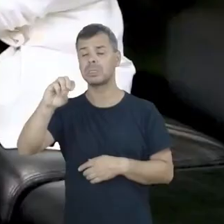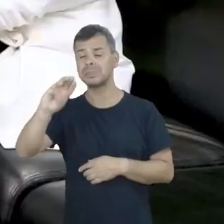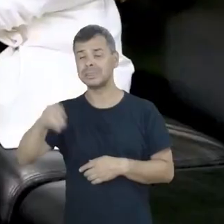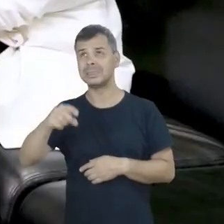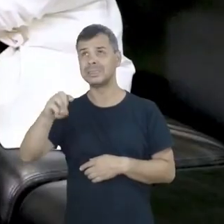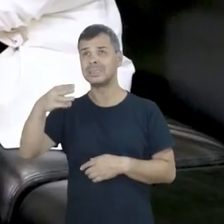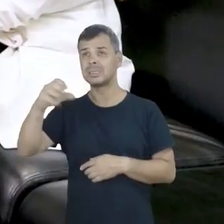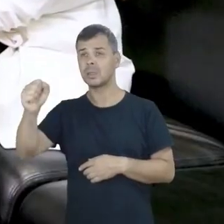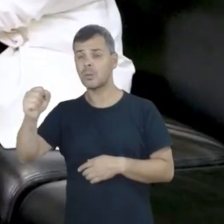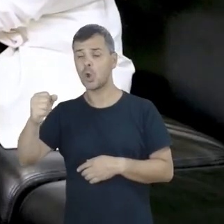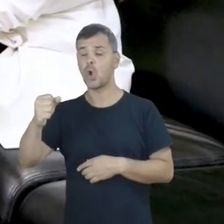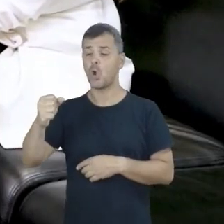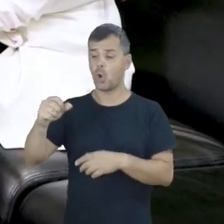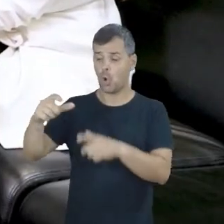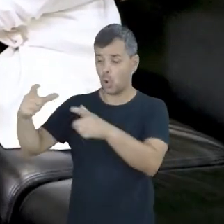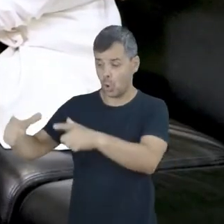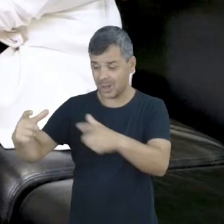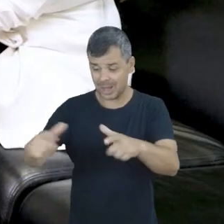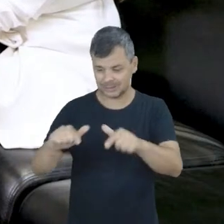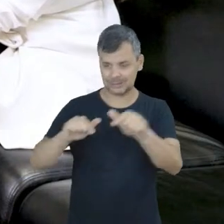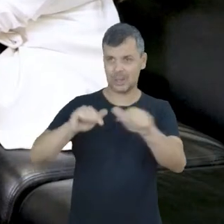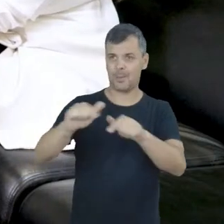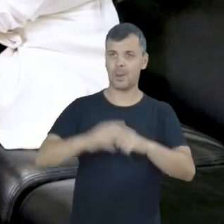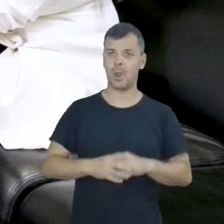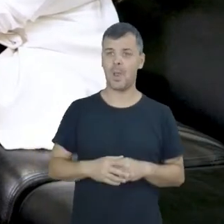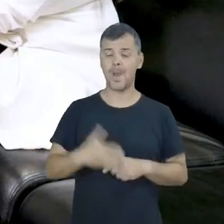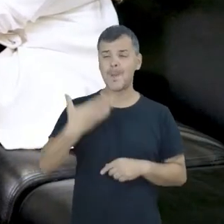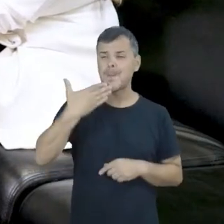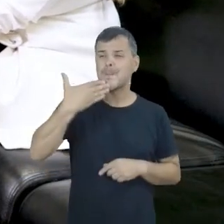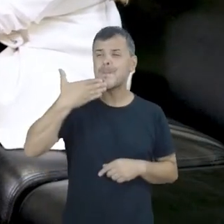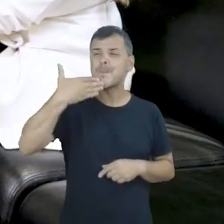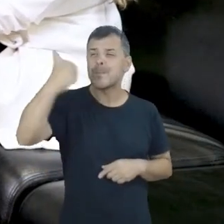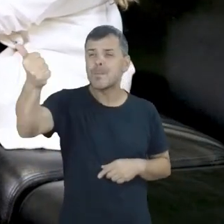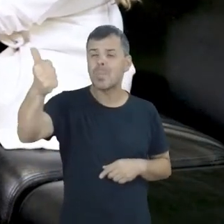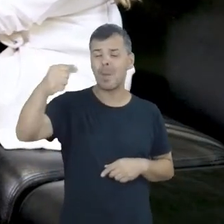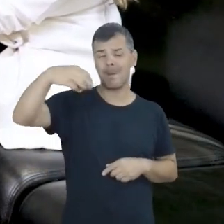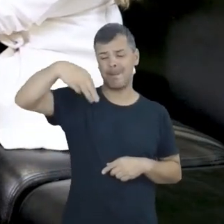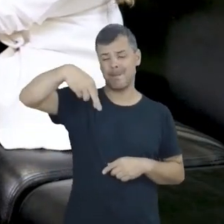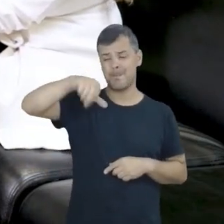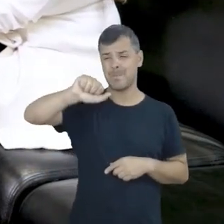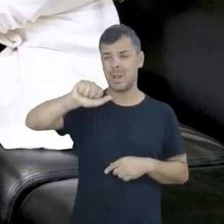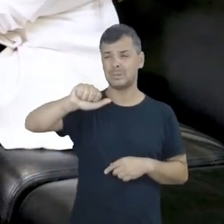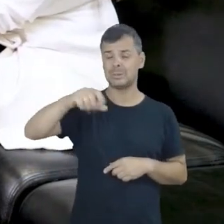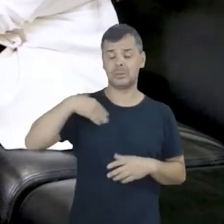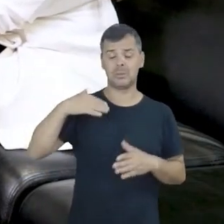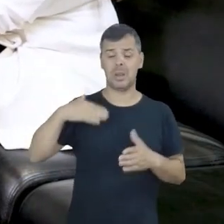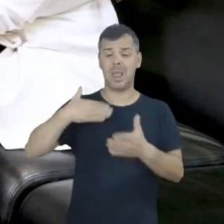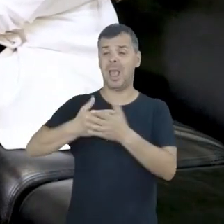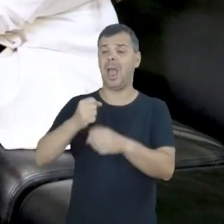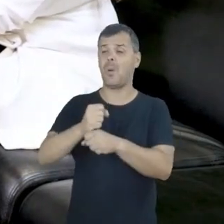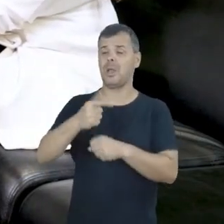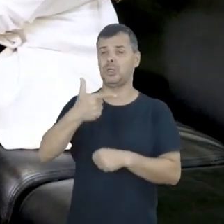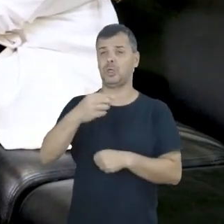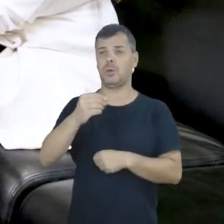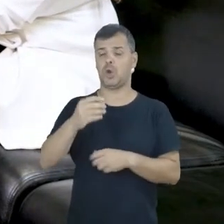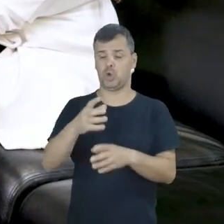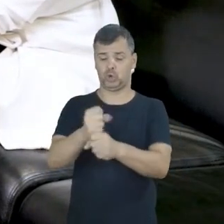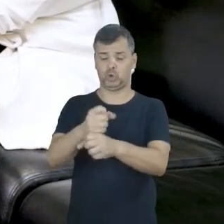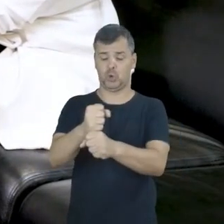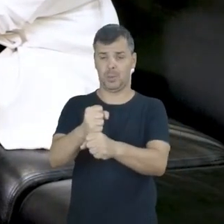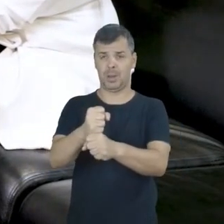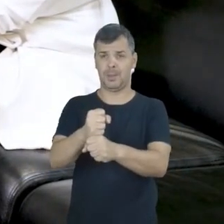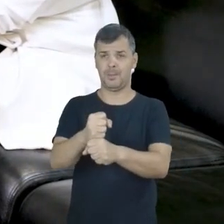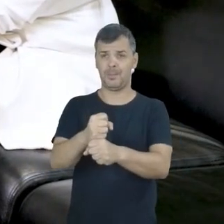244.315 novos postos de trabalho no mês de março. Ele é o melhor março desde 2020. Uma maravilha. Somado os 3